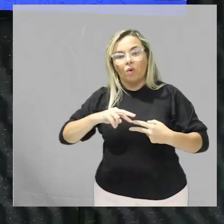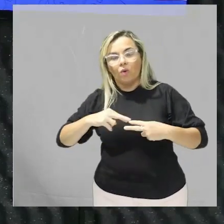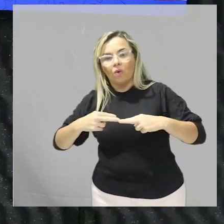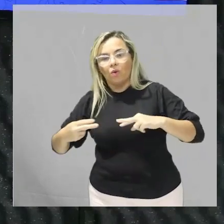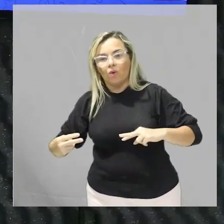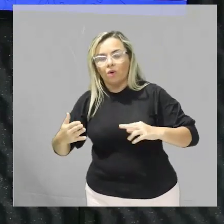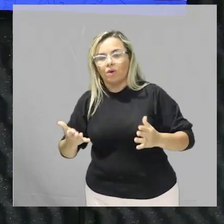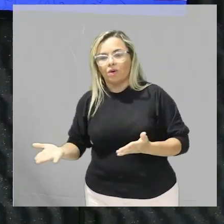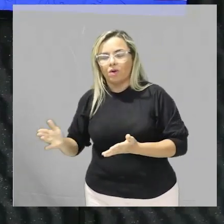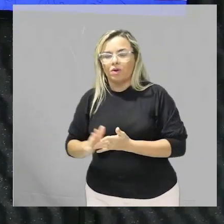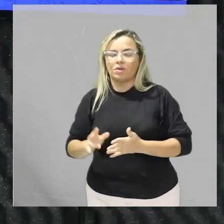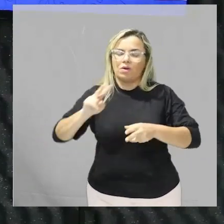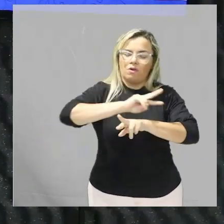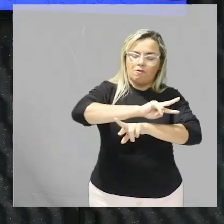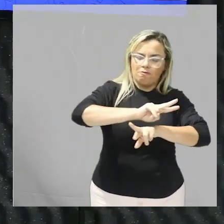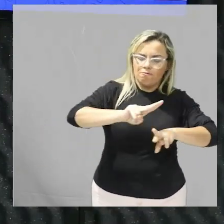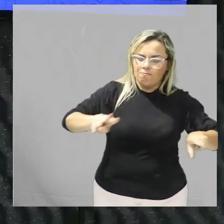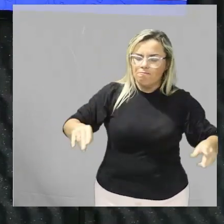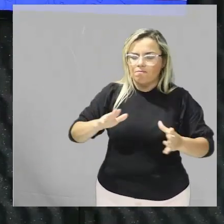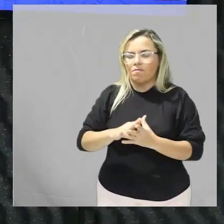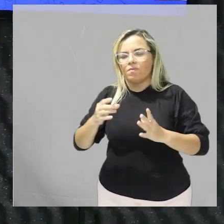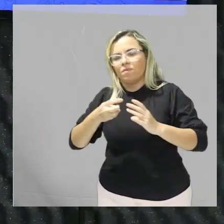posso ter várias células